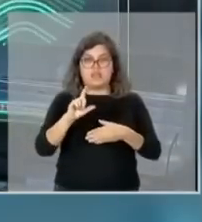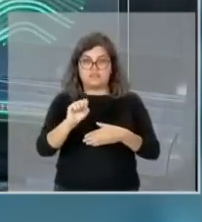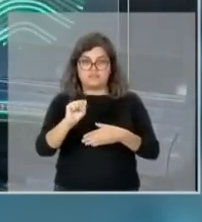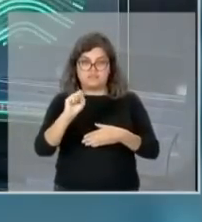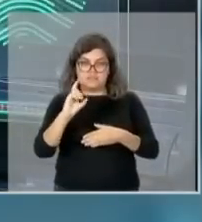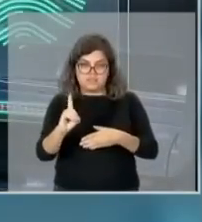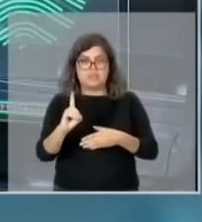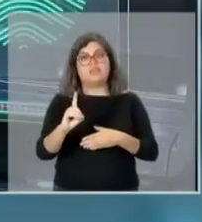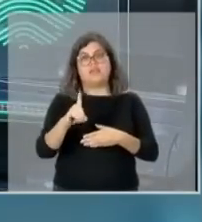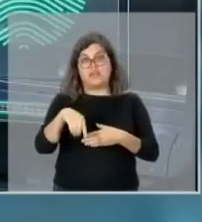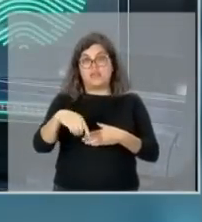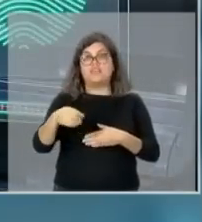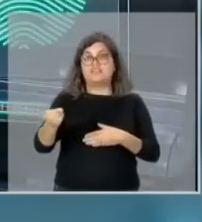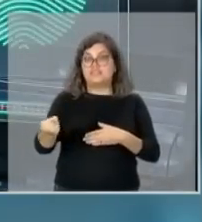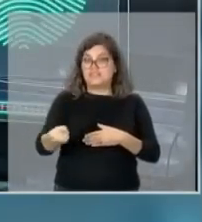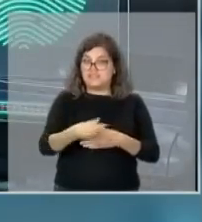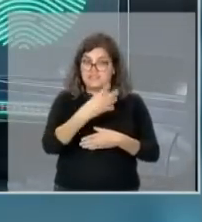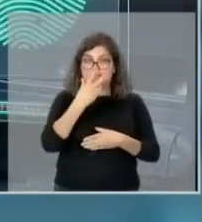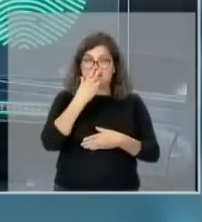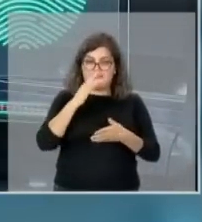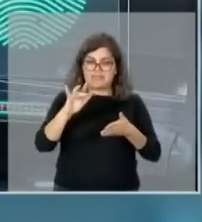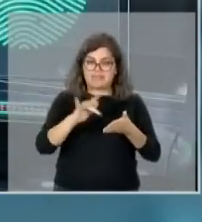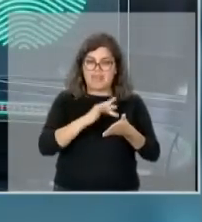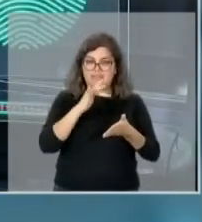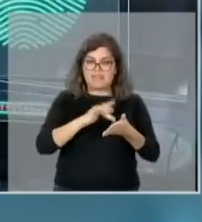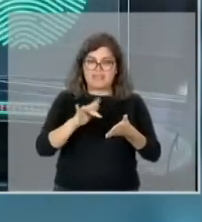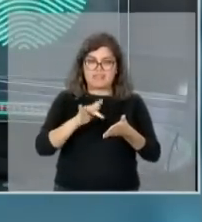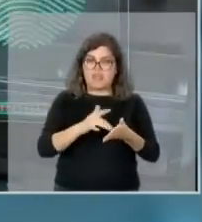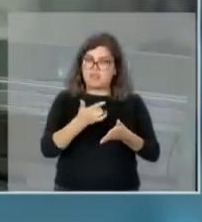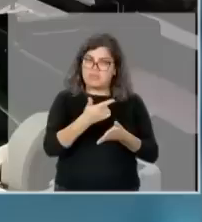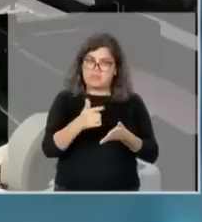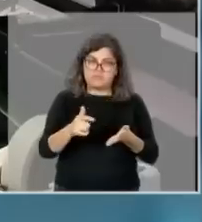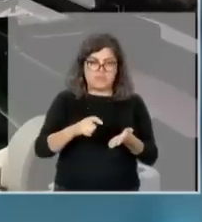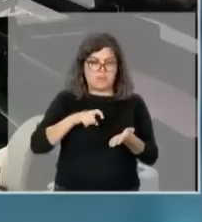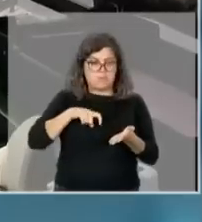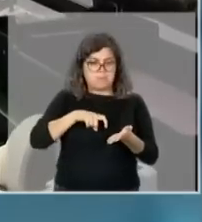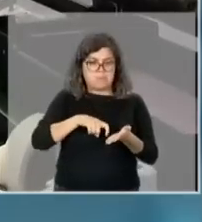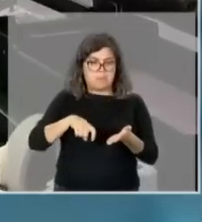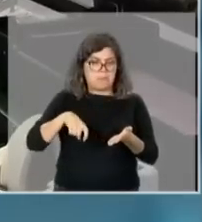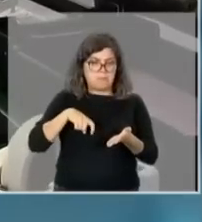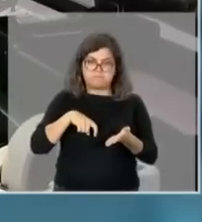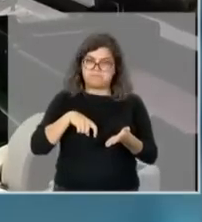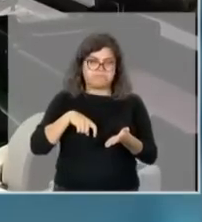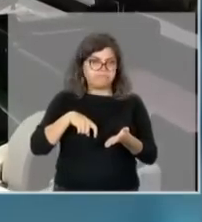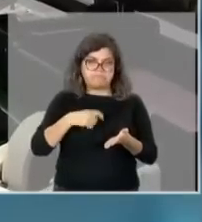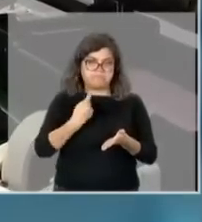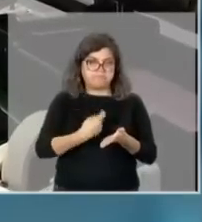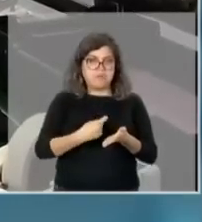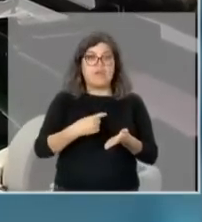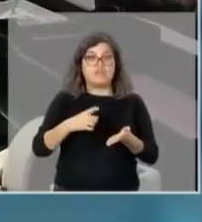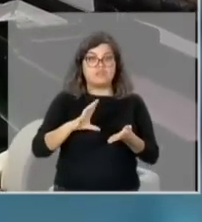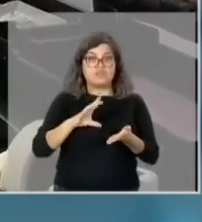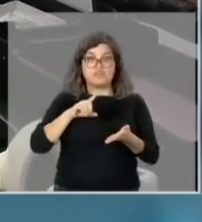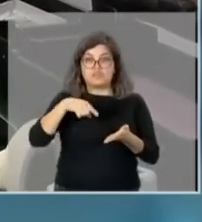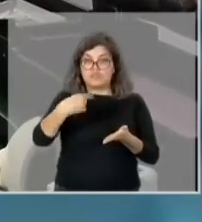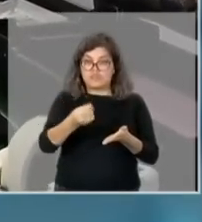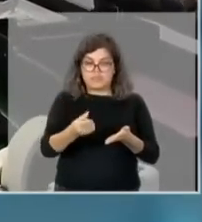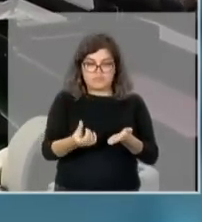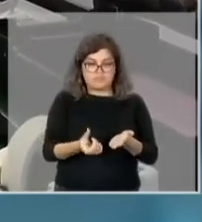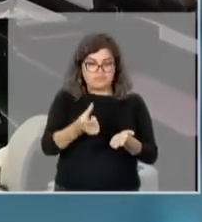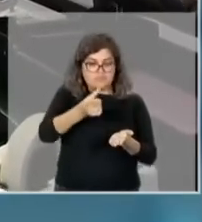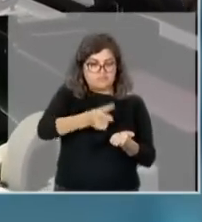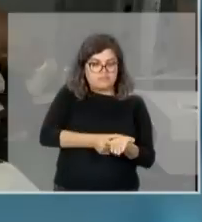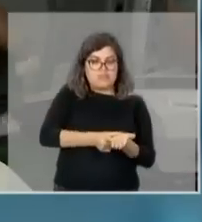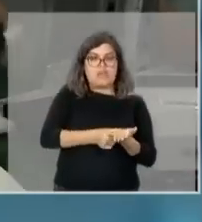poderão ter esse tipo de prerrogativa mas também devem respeitar a situação de não exercer qualquer tipo de influência